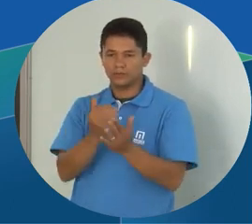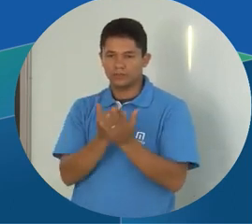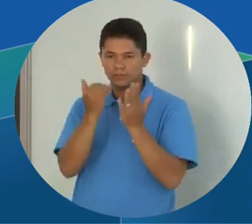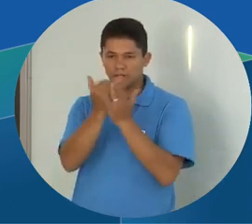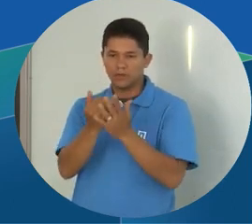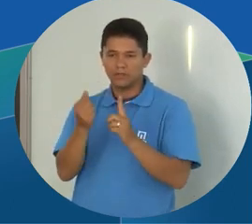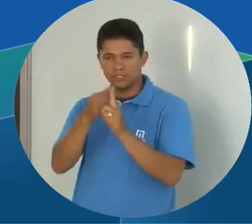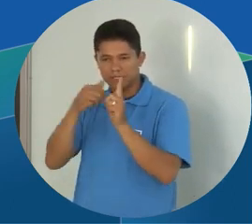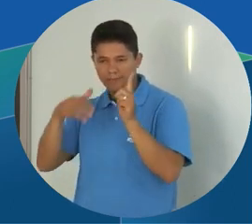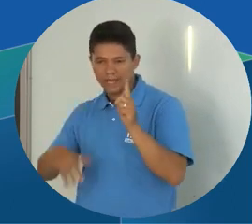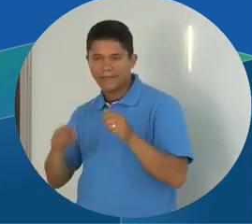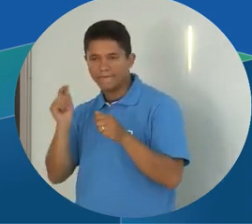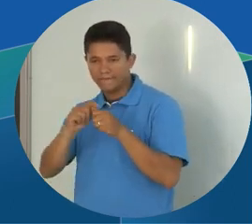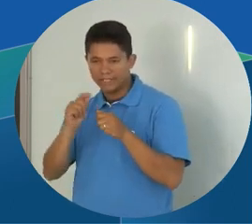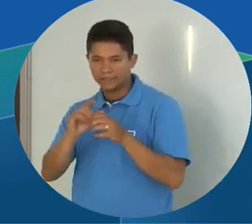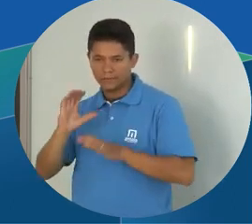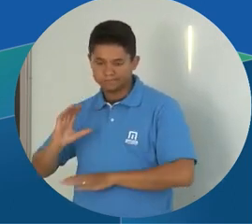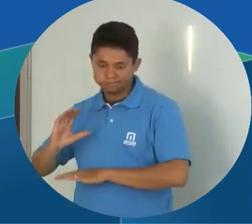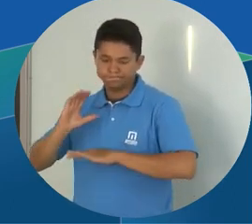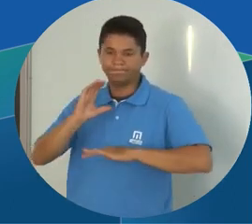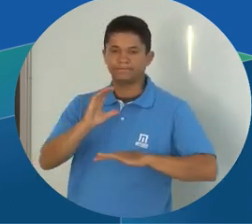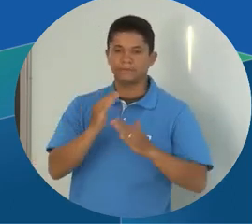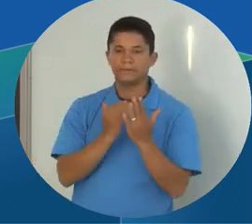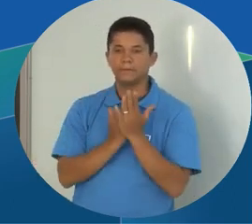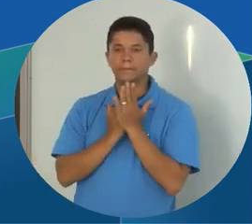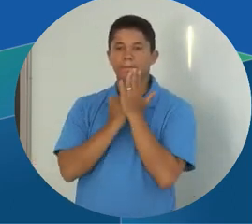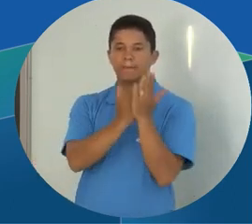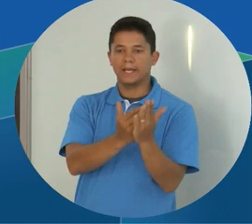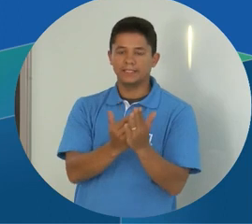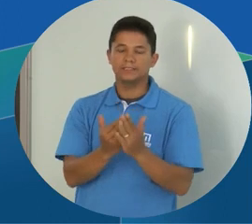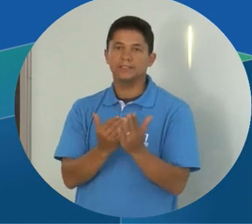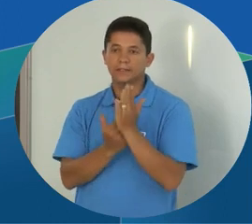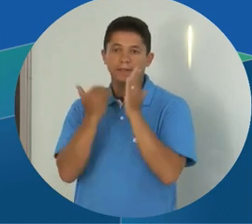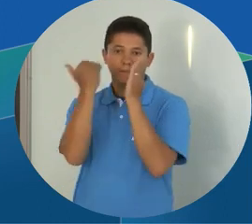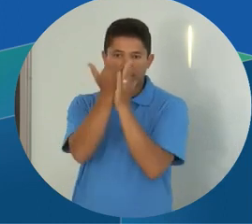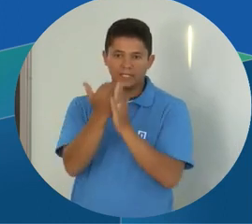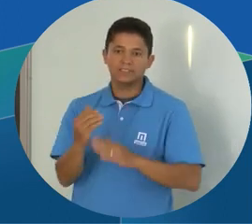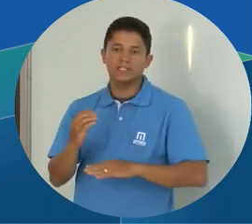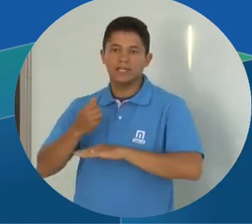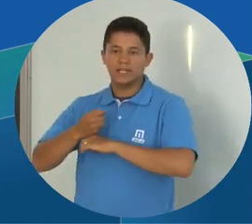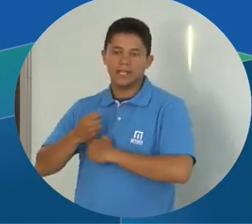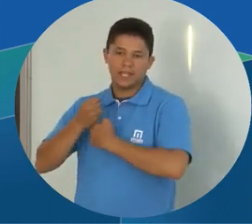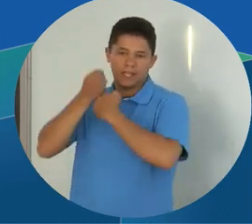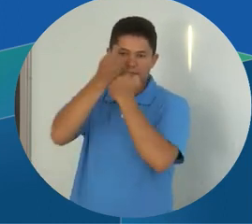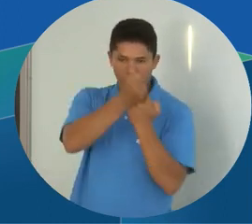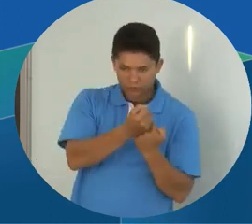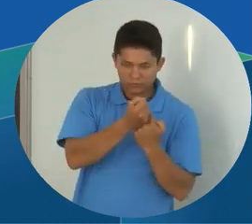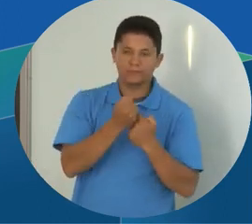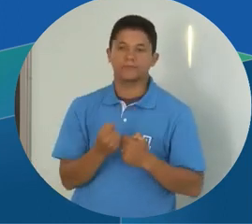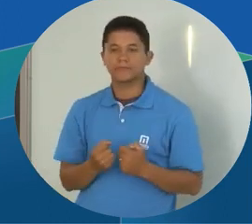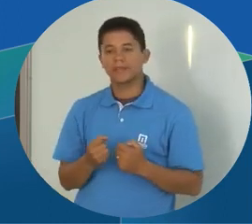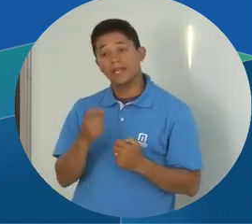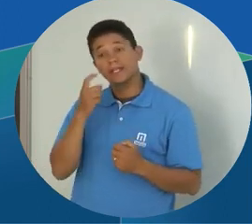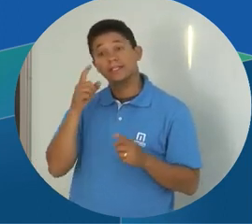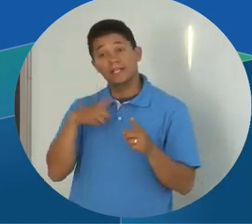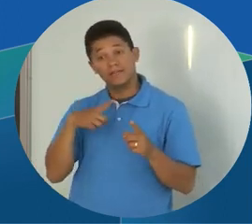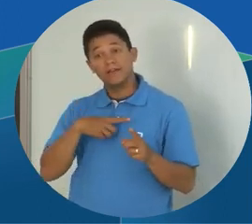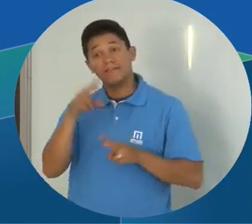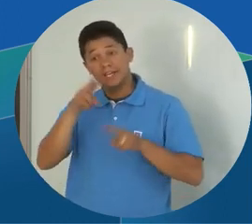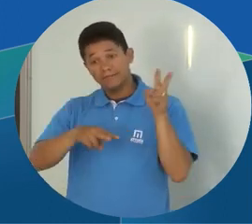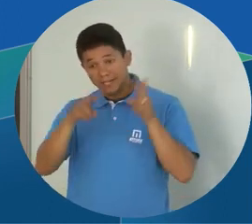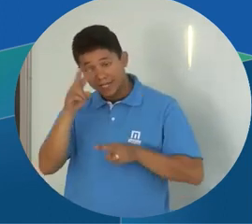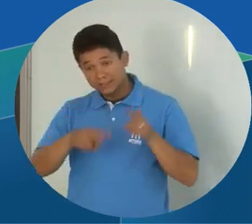Gemaia colocou como reforço, com barras de ligação. Houve até a verificação, né, dessa camada